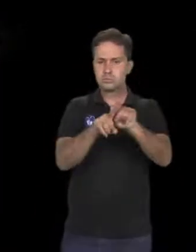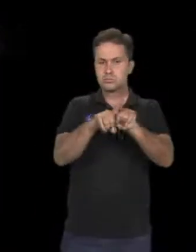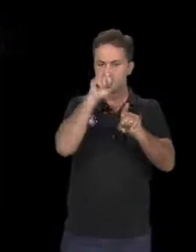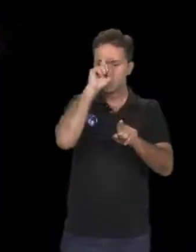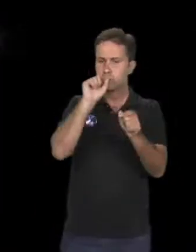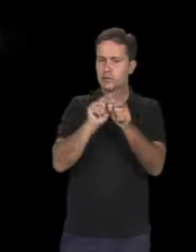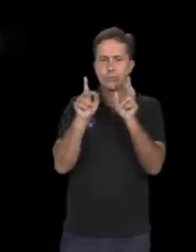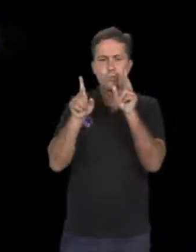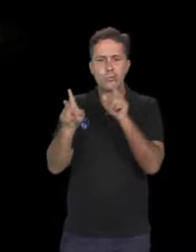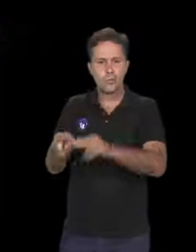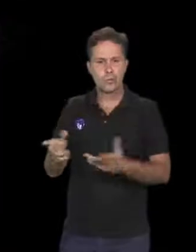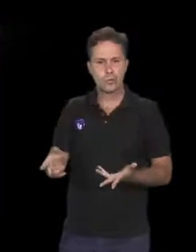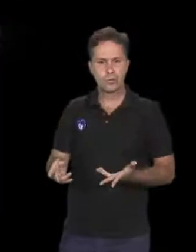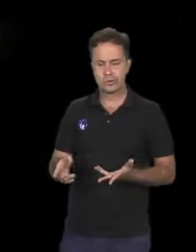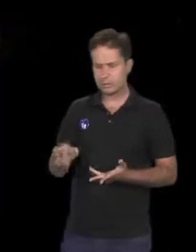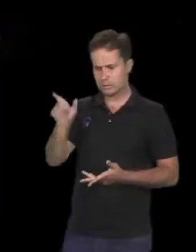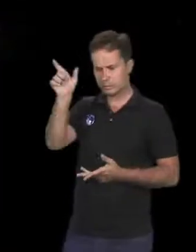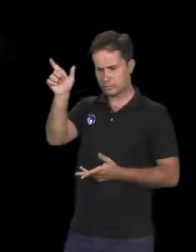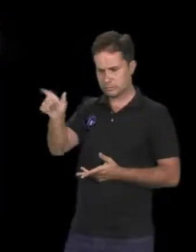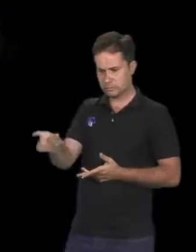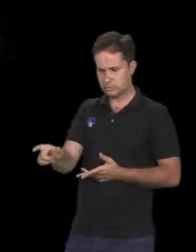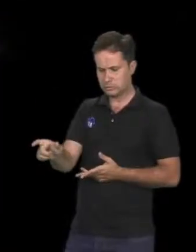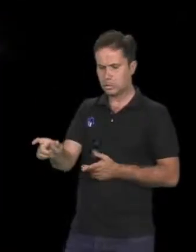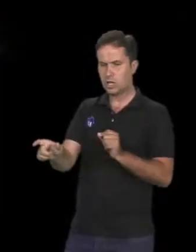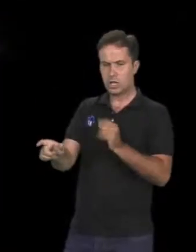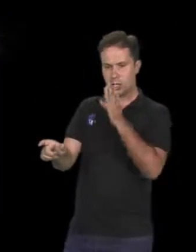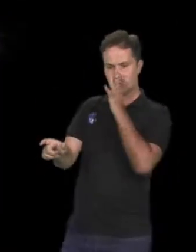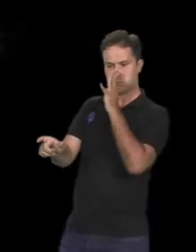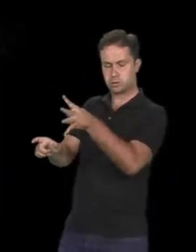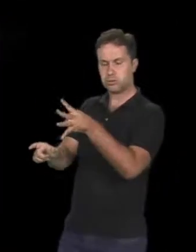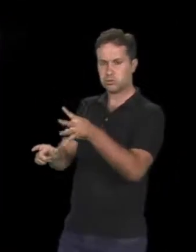no hospital, nenhuma pessoa que está hoje no hospital dela